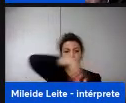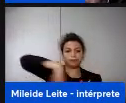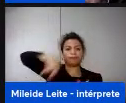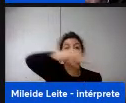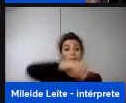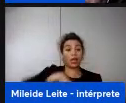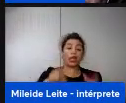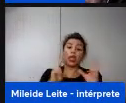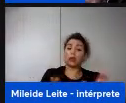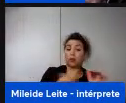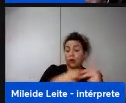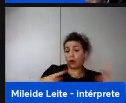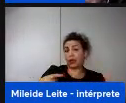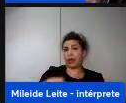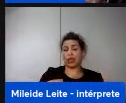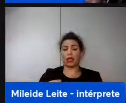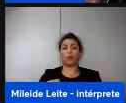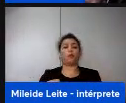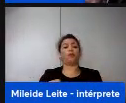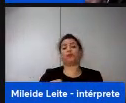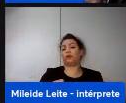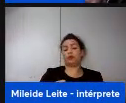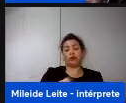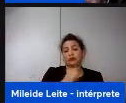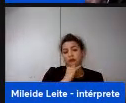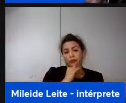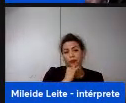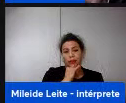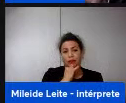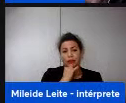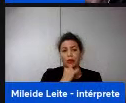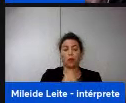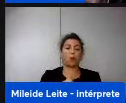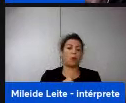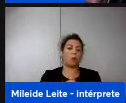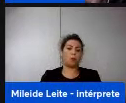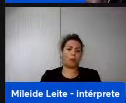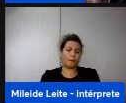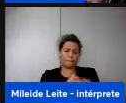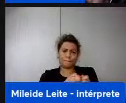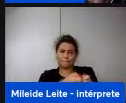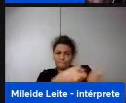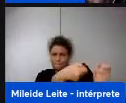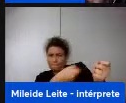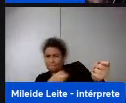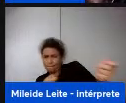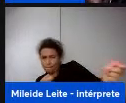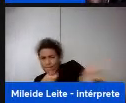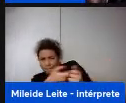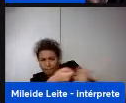que aconteceria se eu jogasse, né, se eu atirasse uma bala de canhão com uma velocidade muito grande, ela